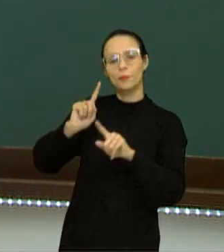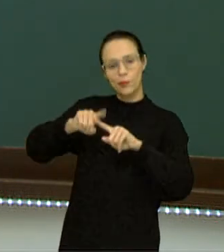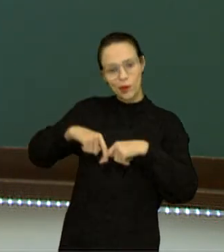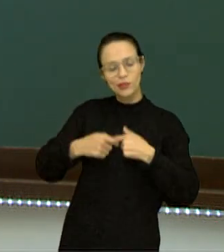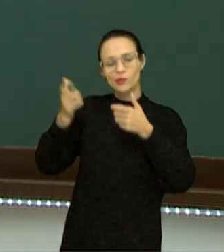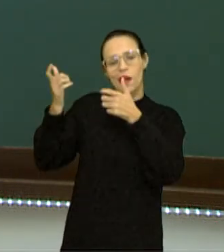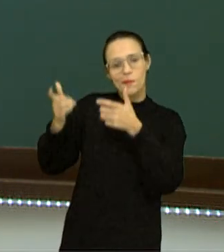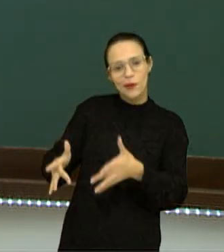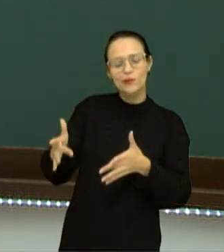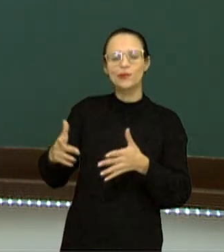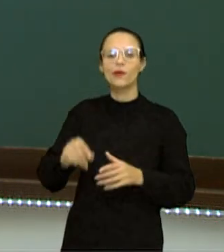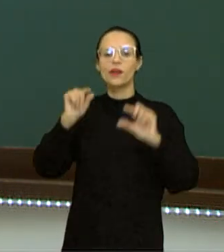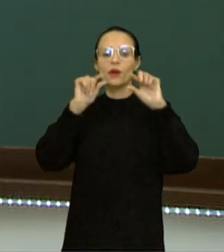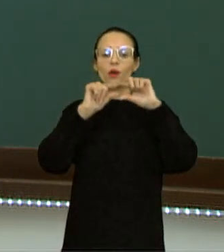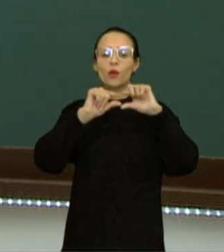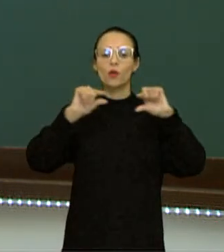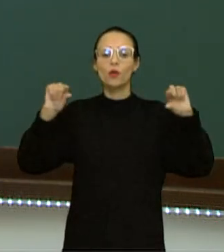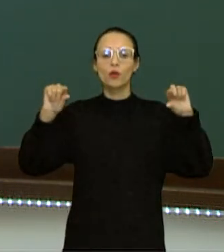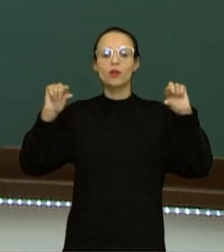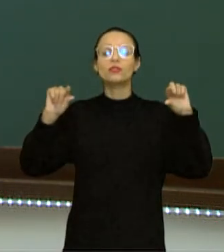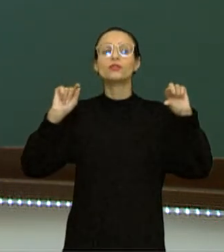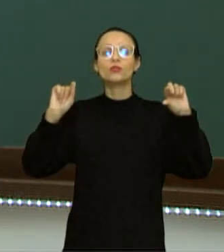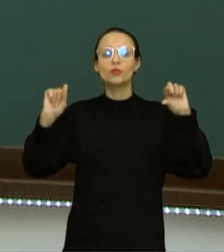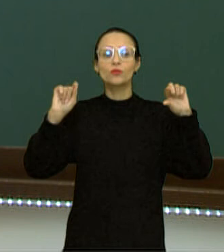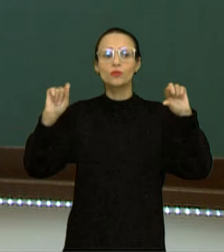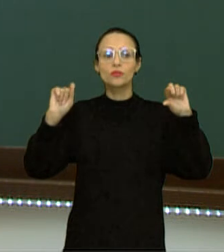abandonado. Temos uma oração, então,